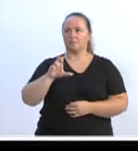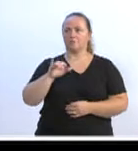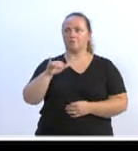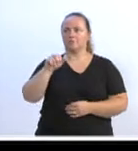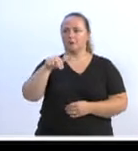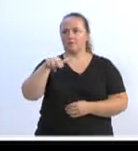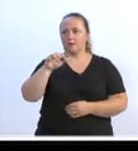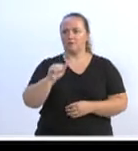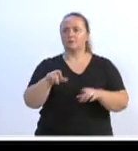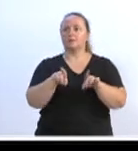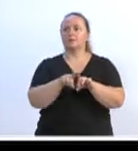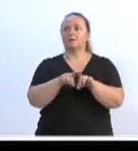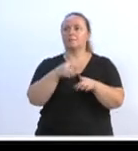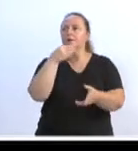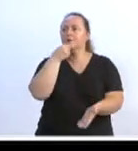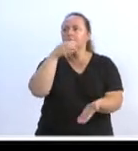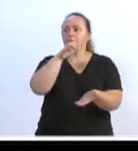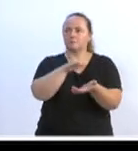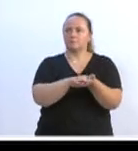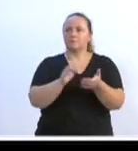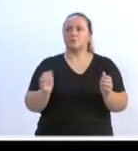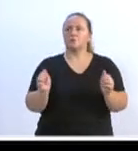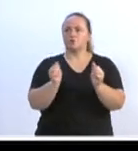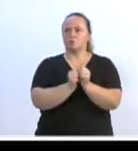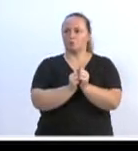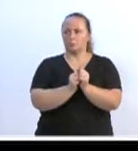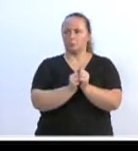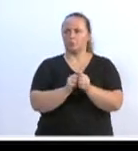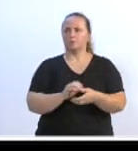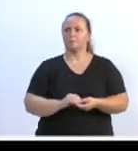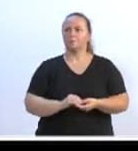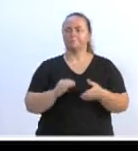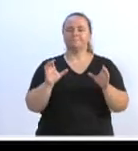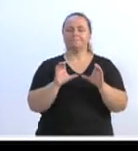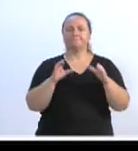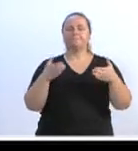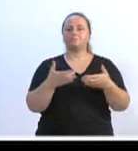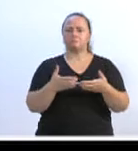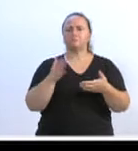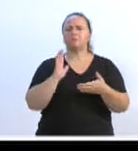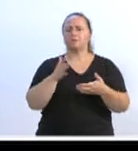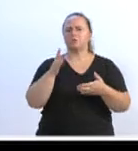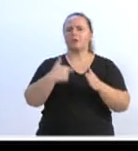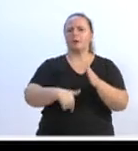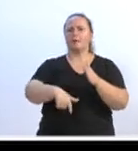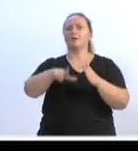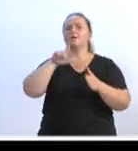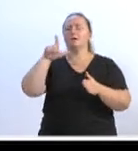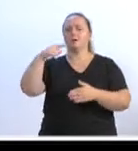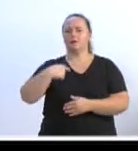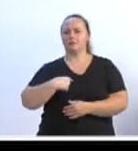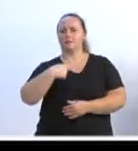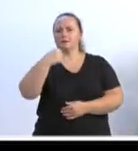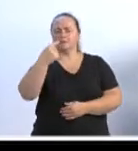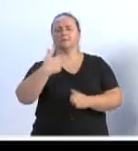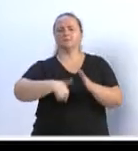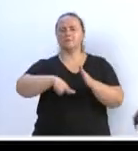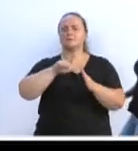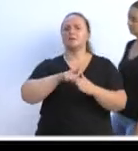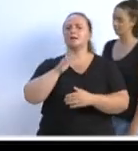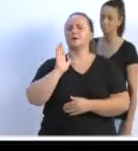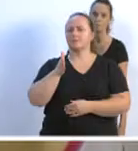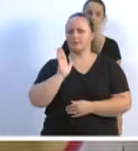da presença também de seu marido o alexandre comunidade que freqüenta já antes mesmo de ser eleito vereador por esta casa legislativa